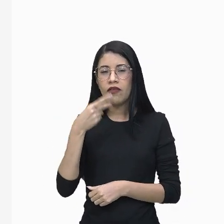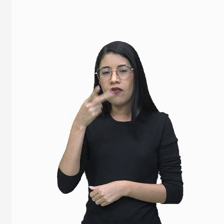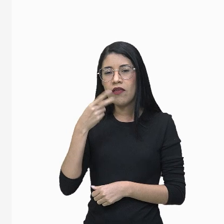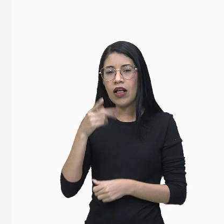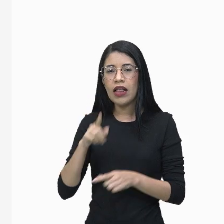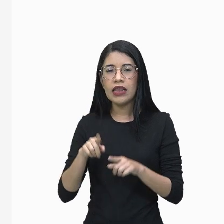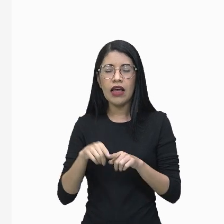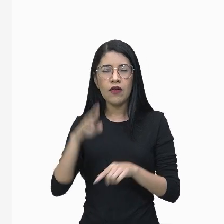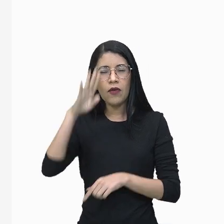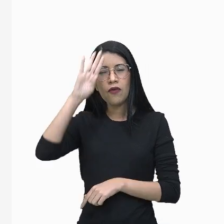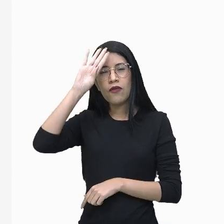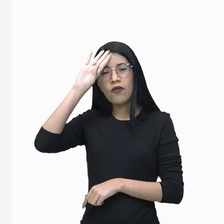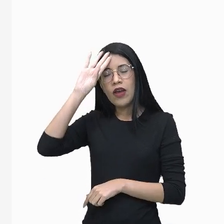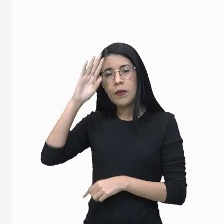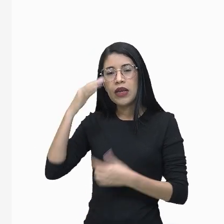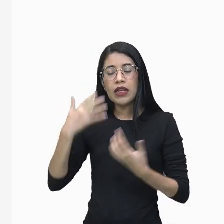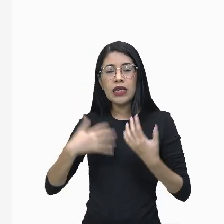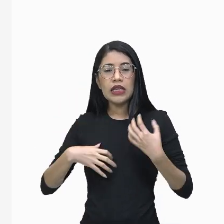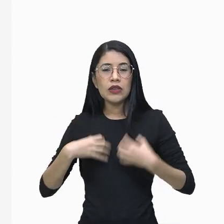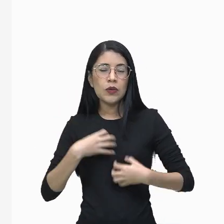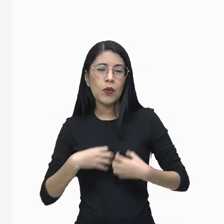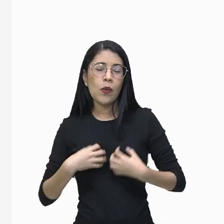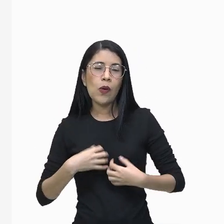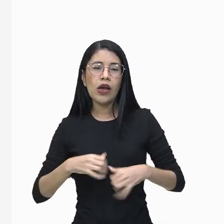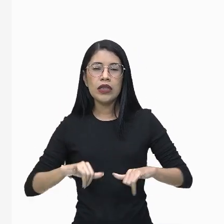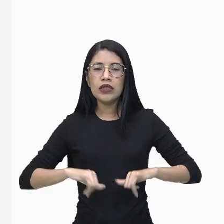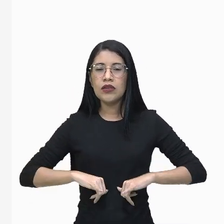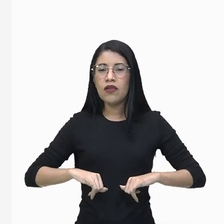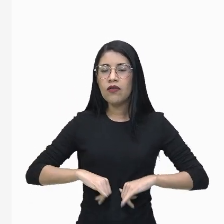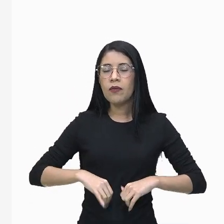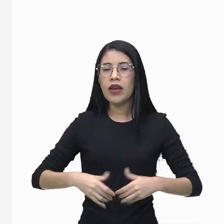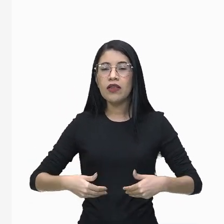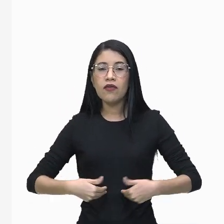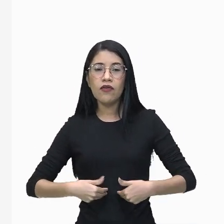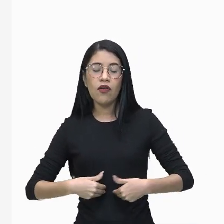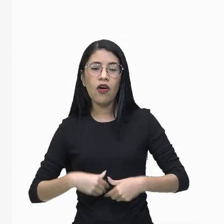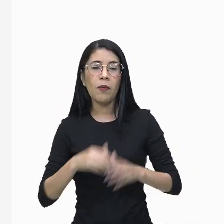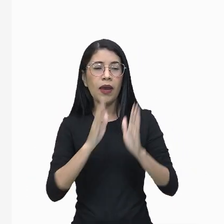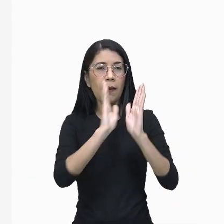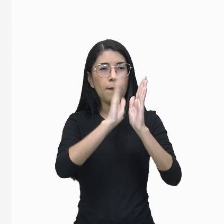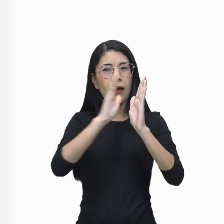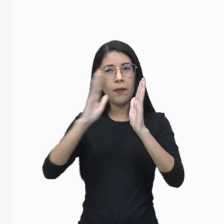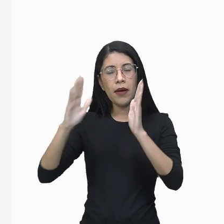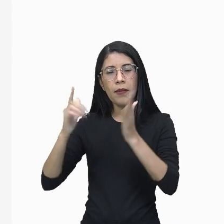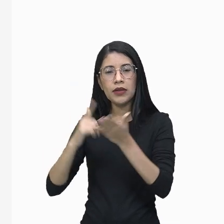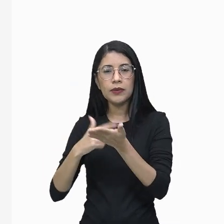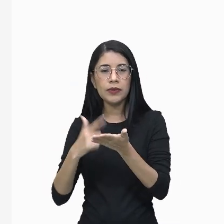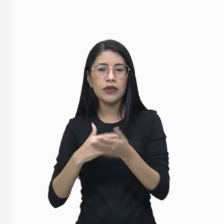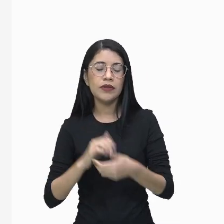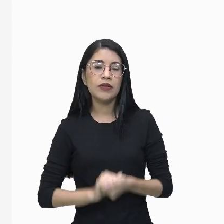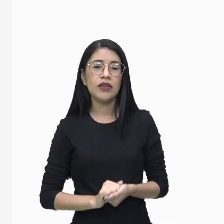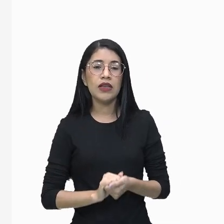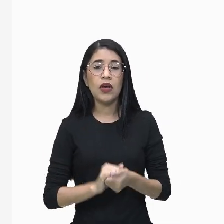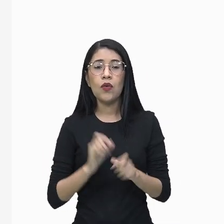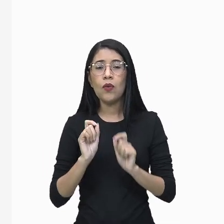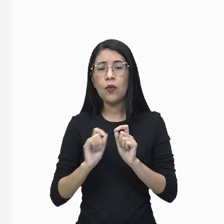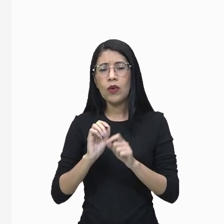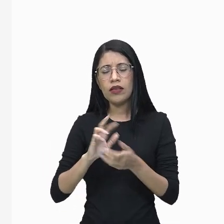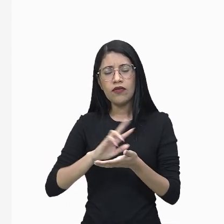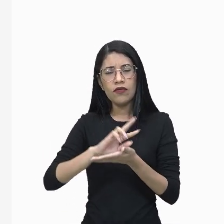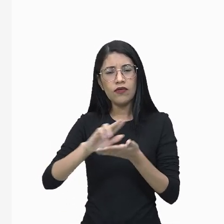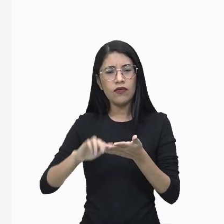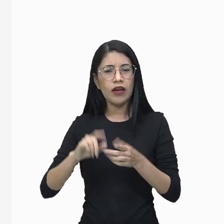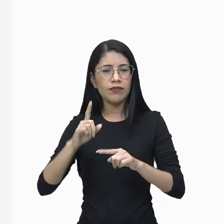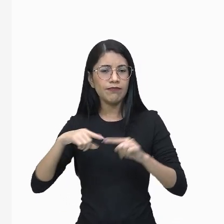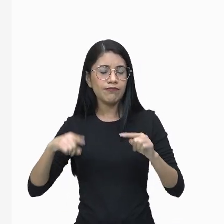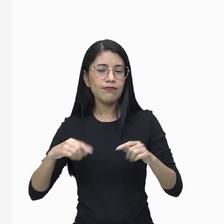instante de febre, sua gula e jejum, sua biblioteca, sua lavra de ouro, seu terno de